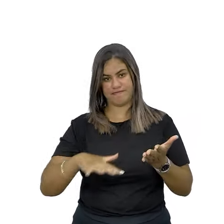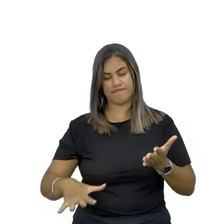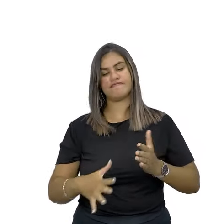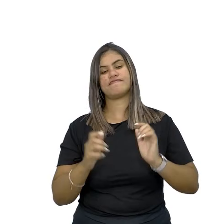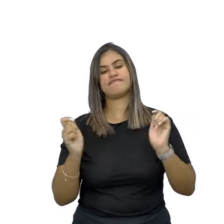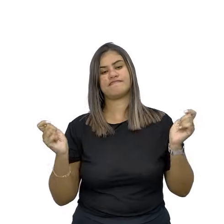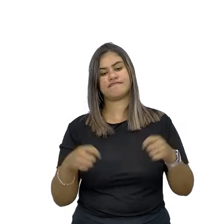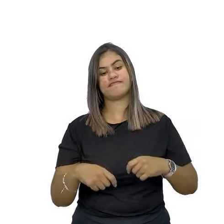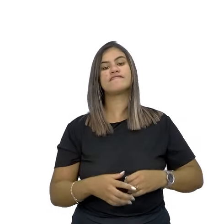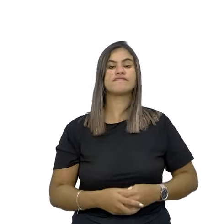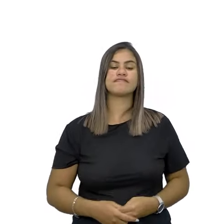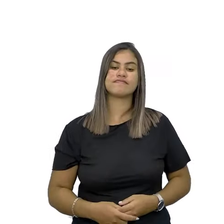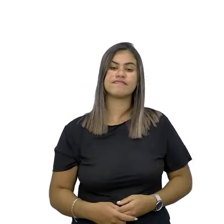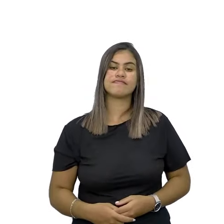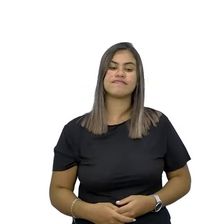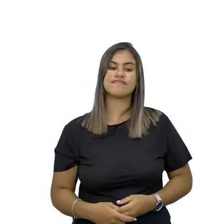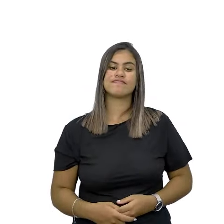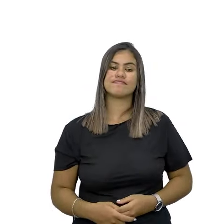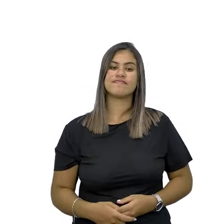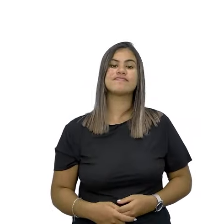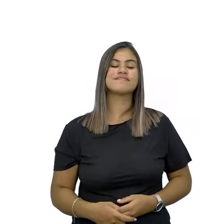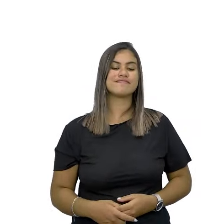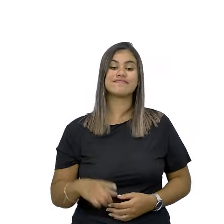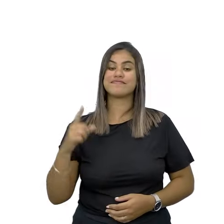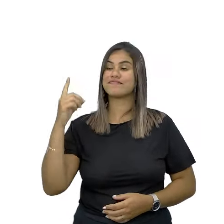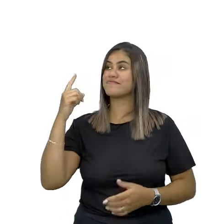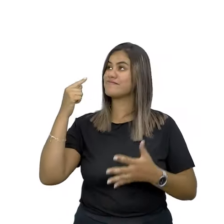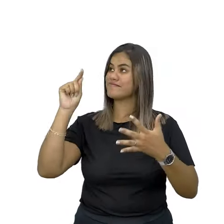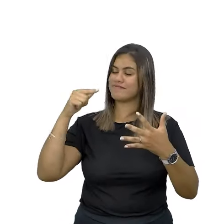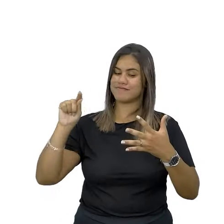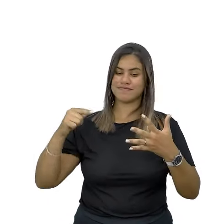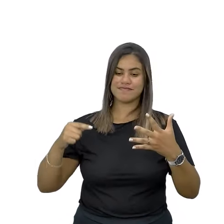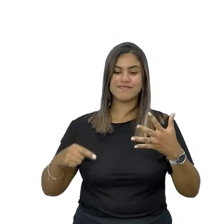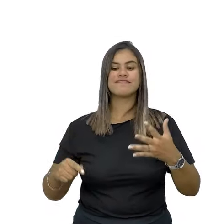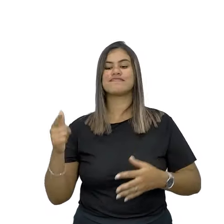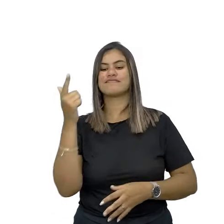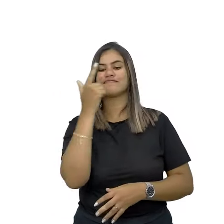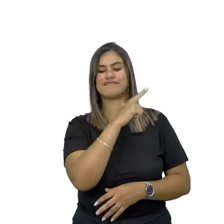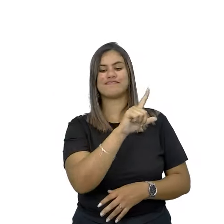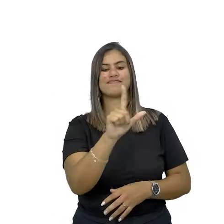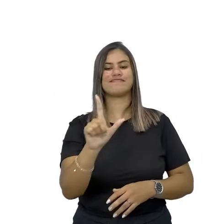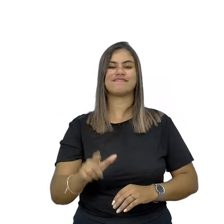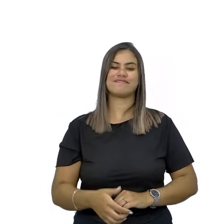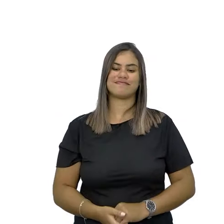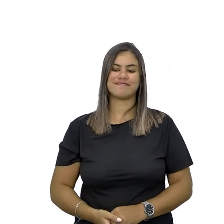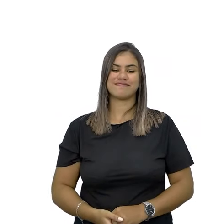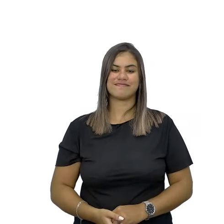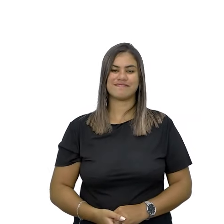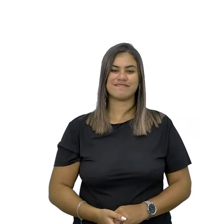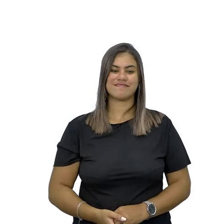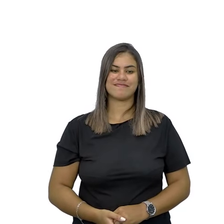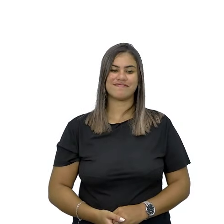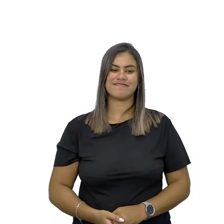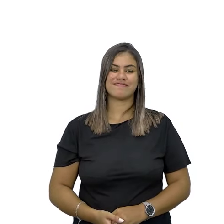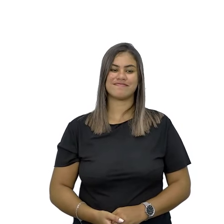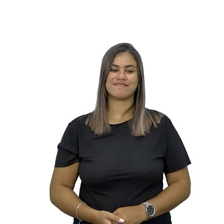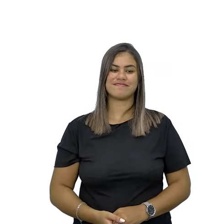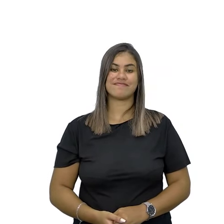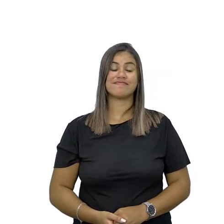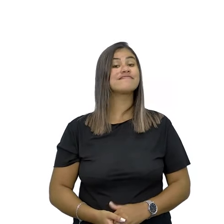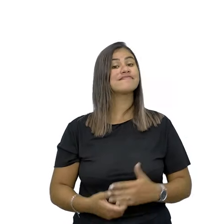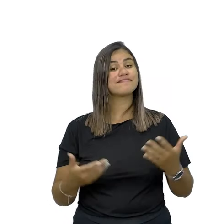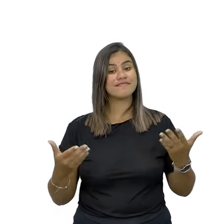atividades. Então, sim, a gente conseguiu fazer aí o nosso finalizando. E